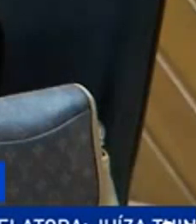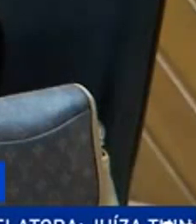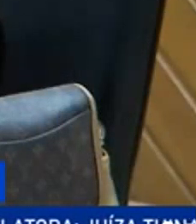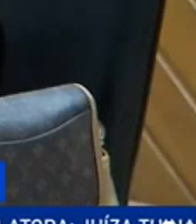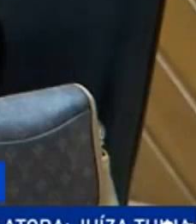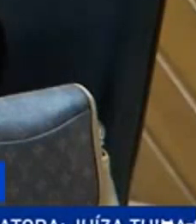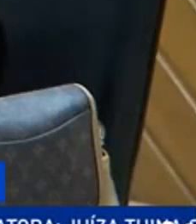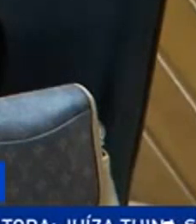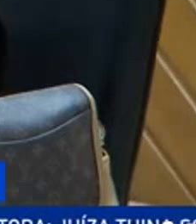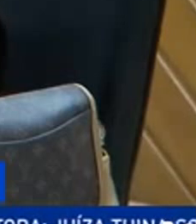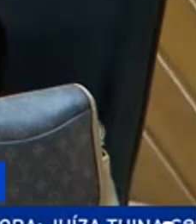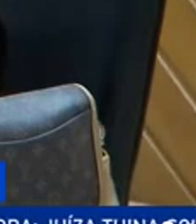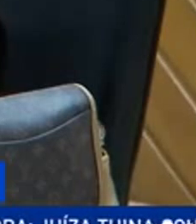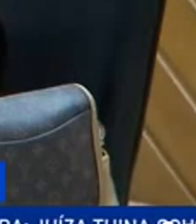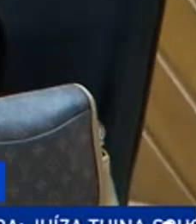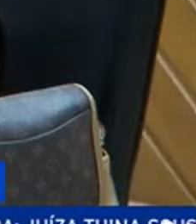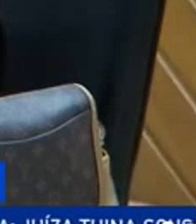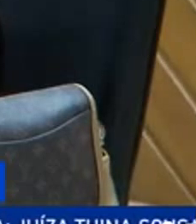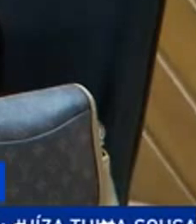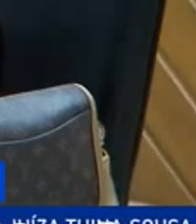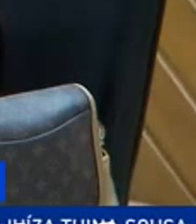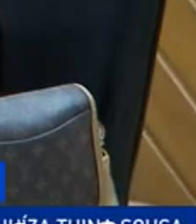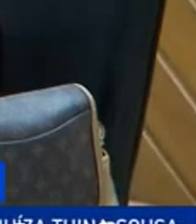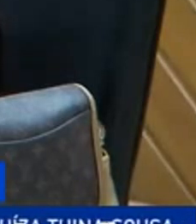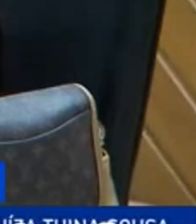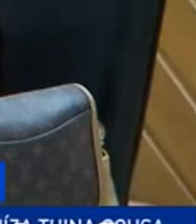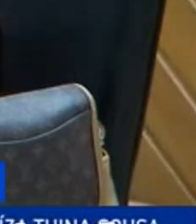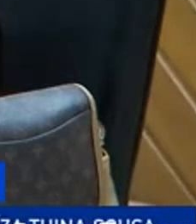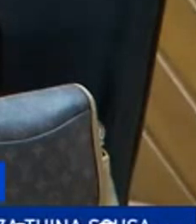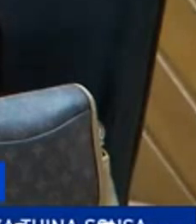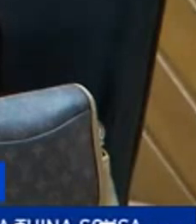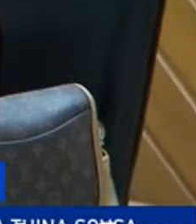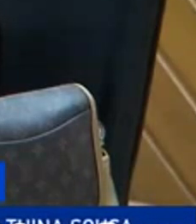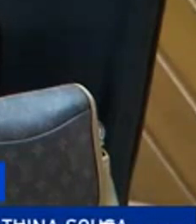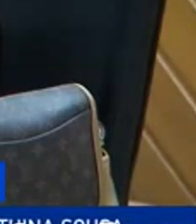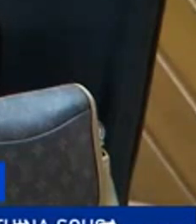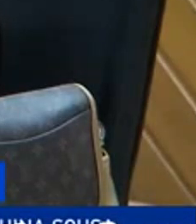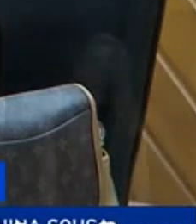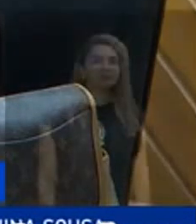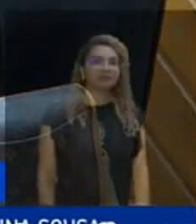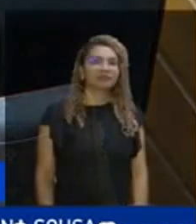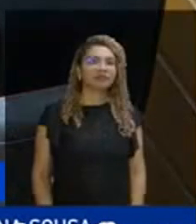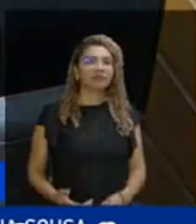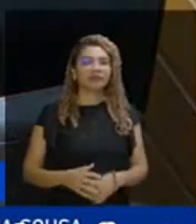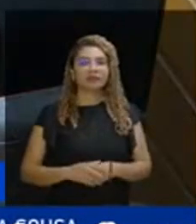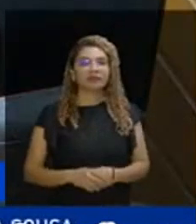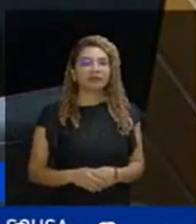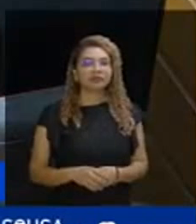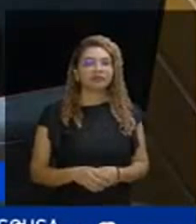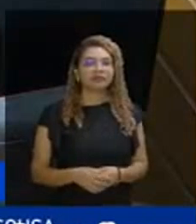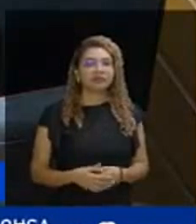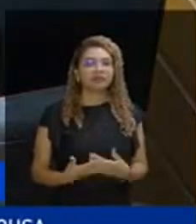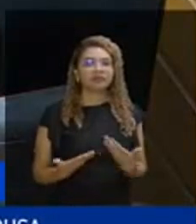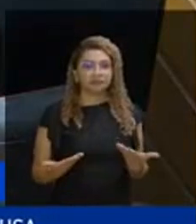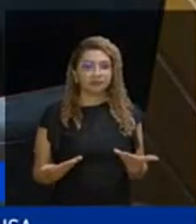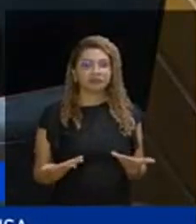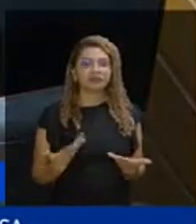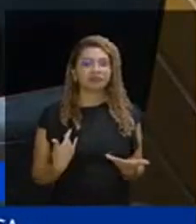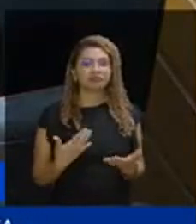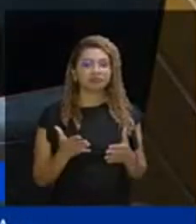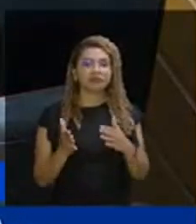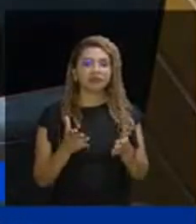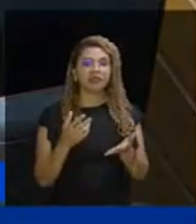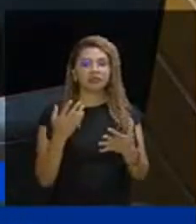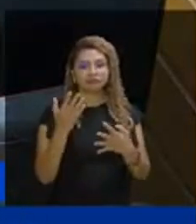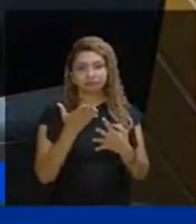prazo fixado para a suspensão do processo, sem a prévia manifestação da exequente, que somente trouxe aos autos a informação acerca do